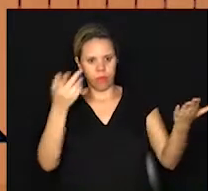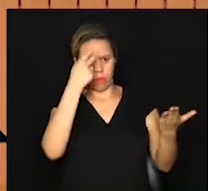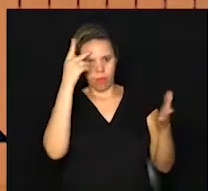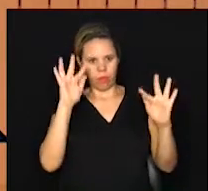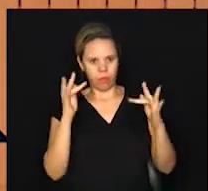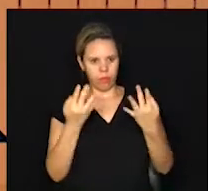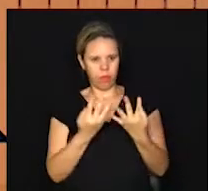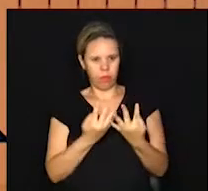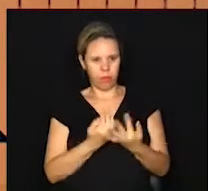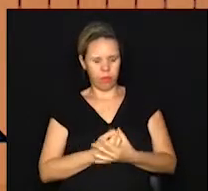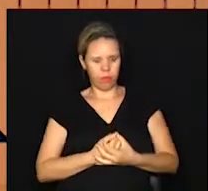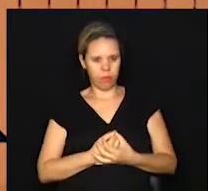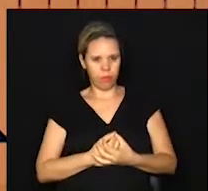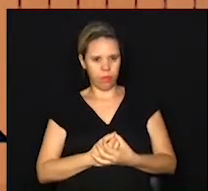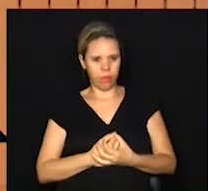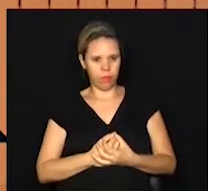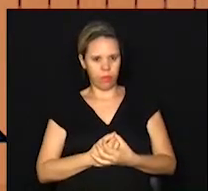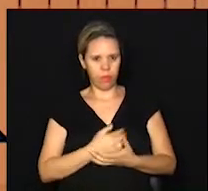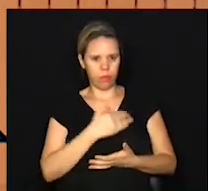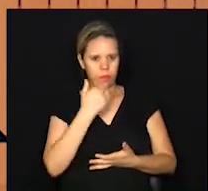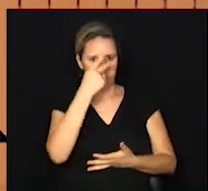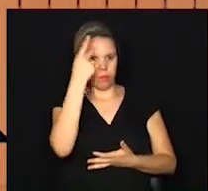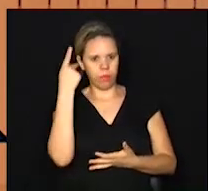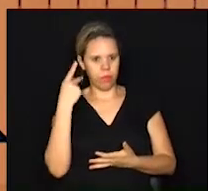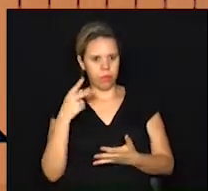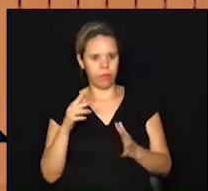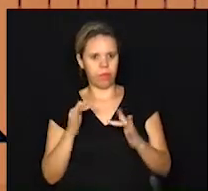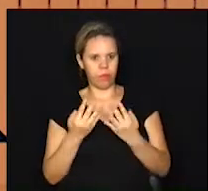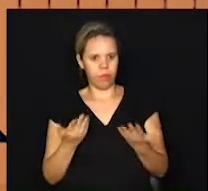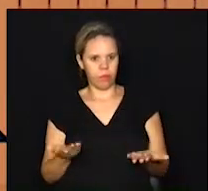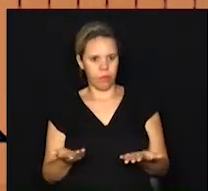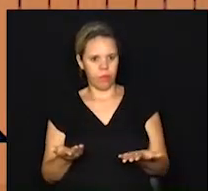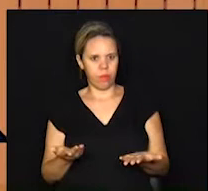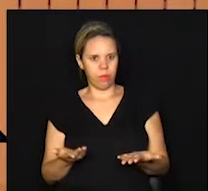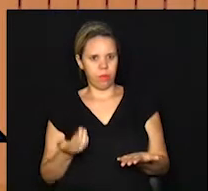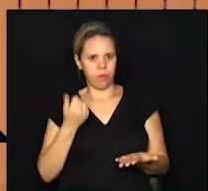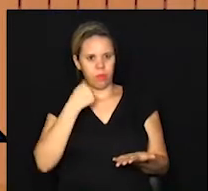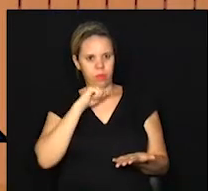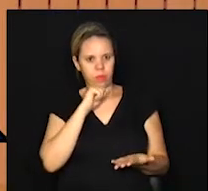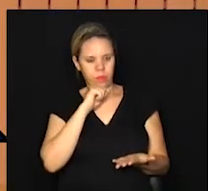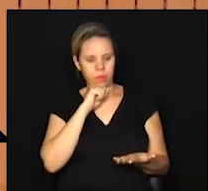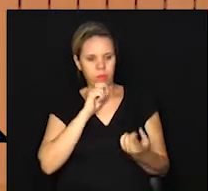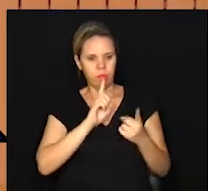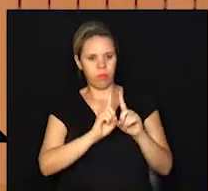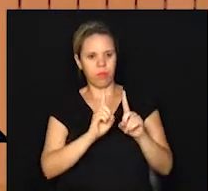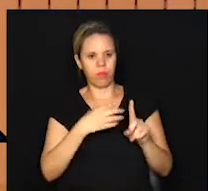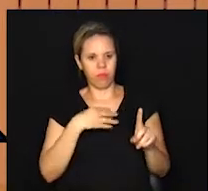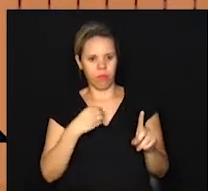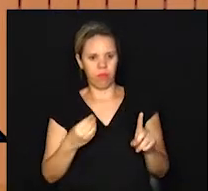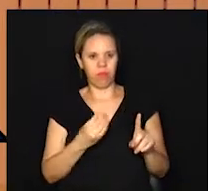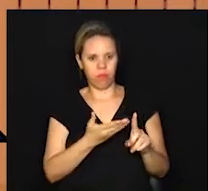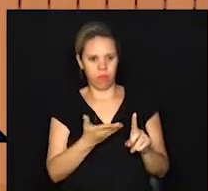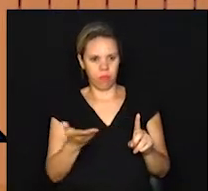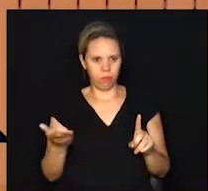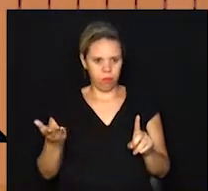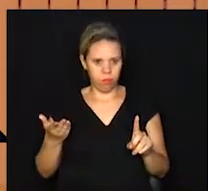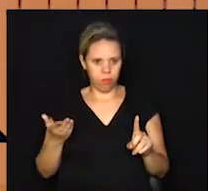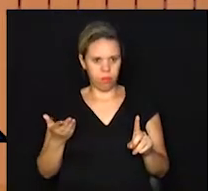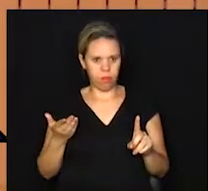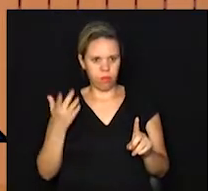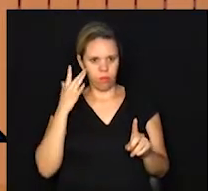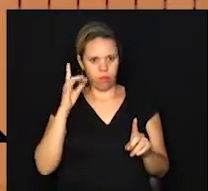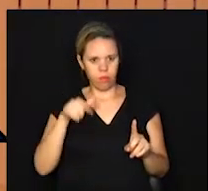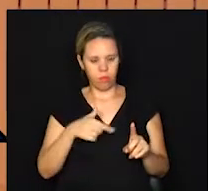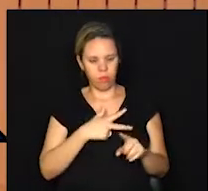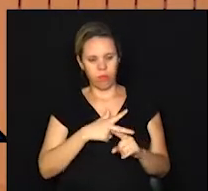familiares que perderam seus entes queridos, os pais, as mães, as esposas, os filhos, mas que isso vai